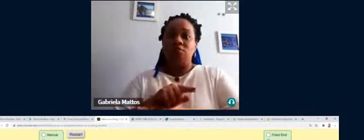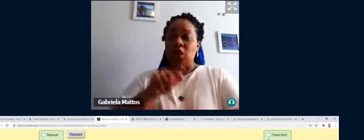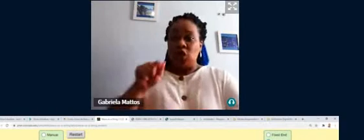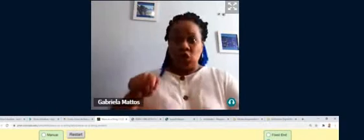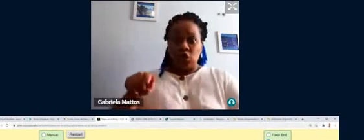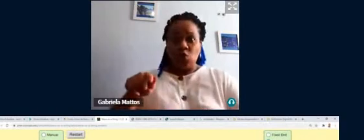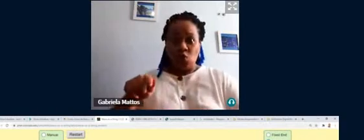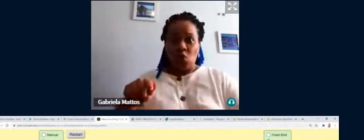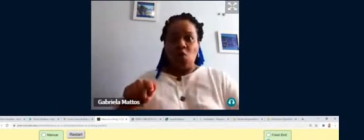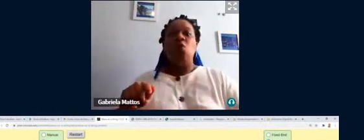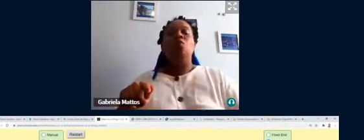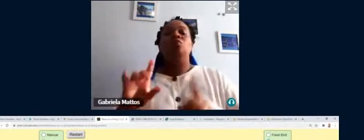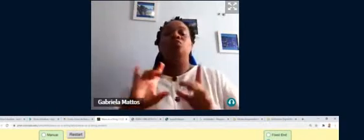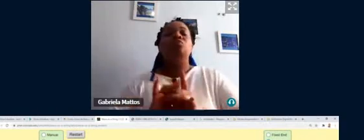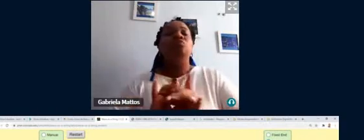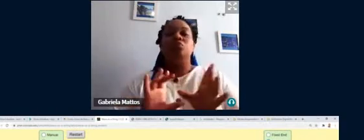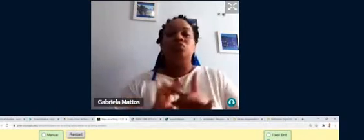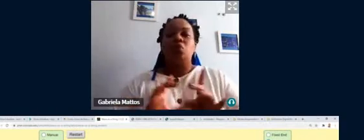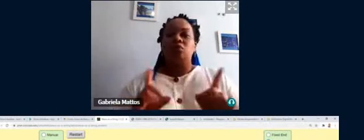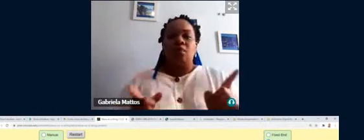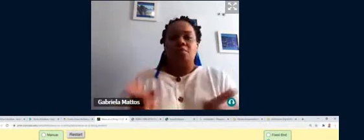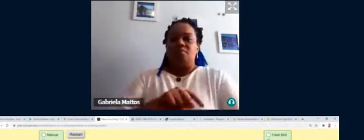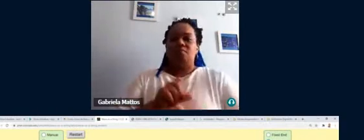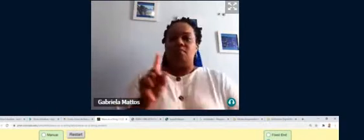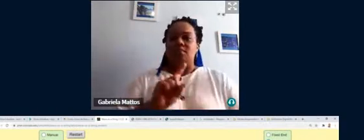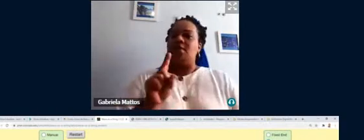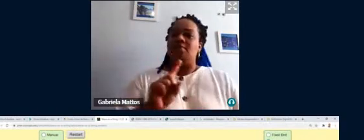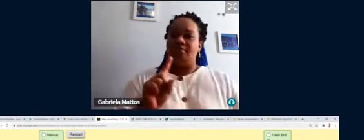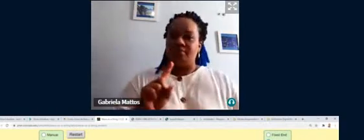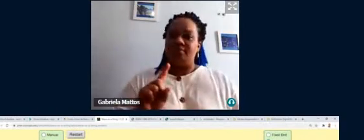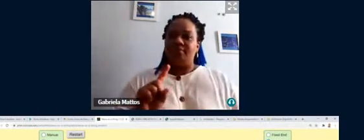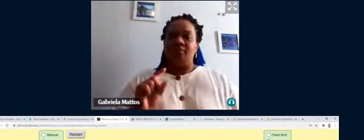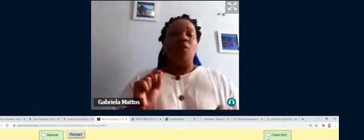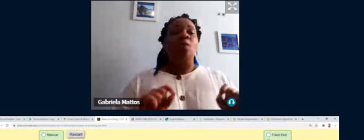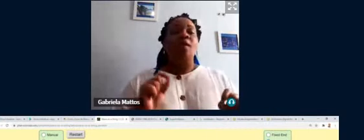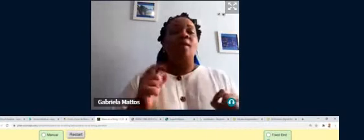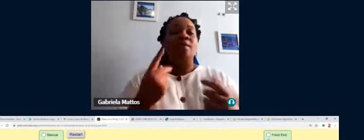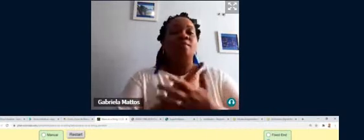e não vai inverter. Isso vai causar o seguinte efeito.